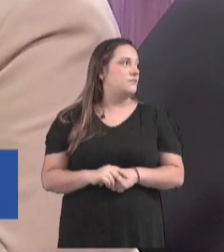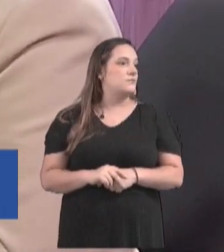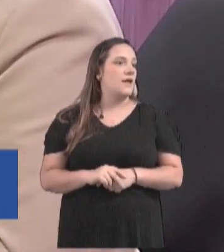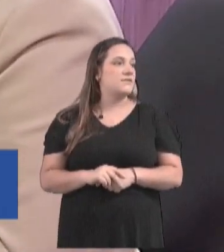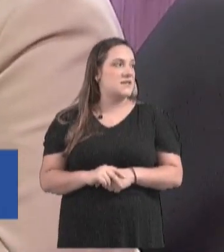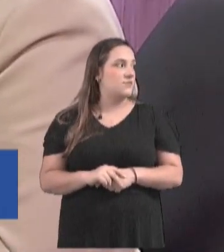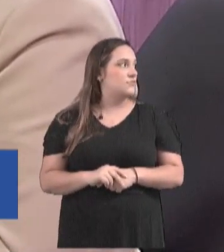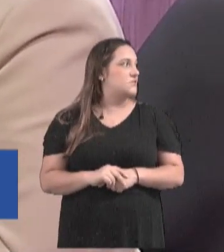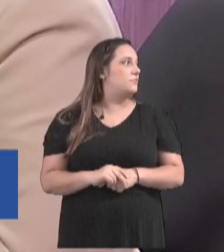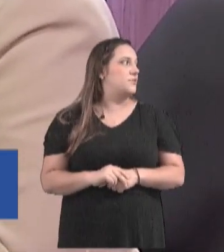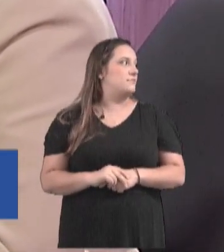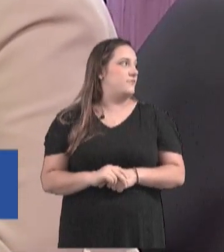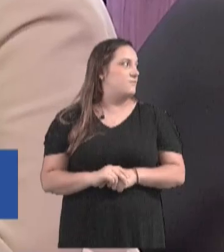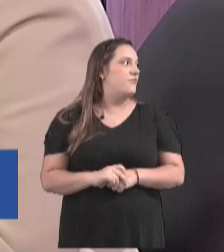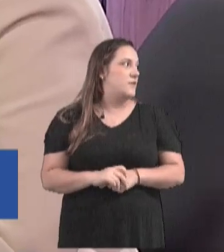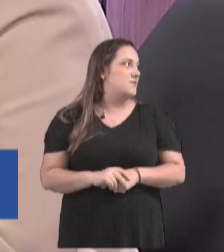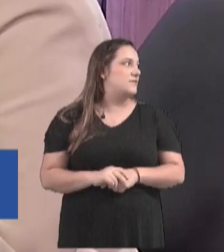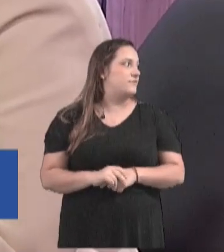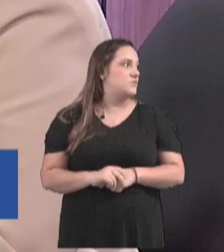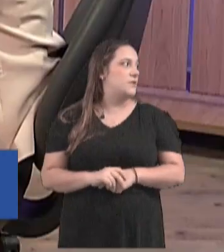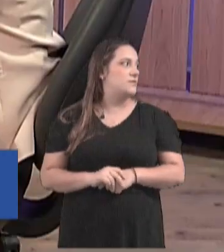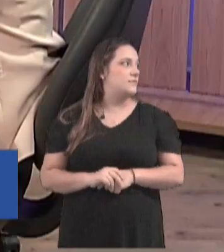esse debate.